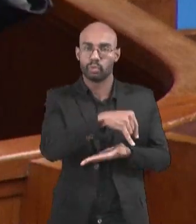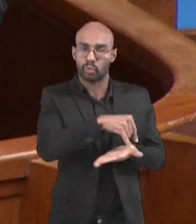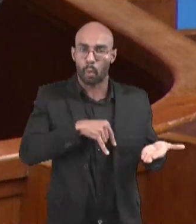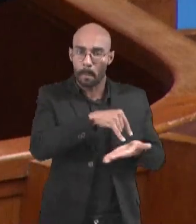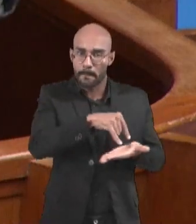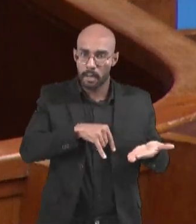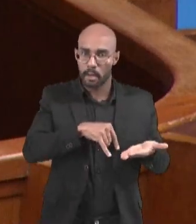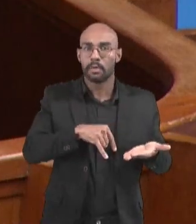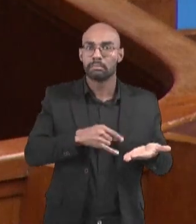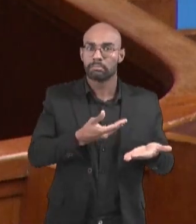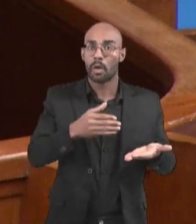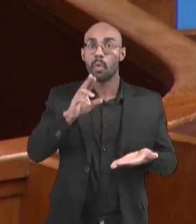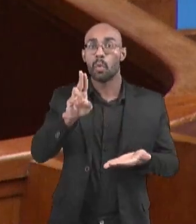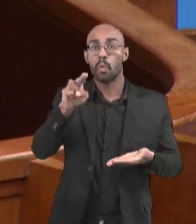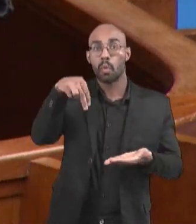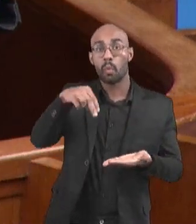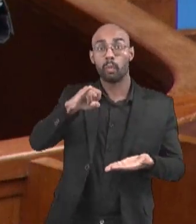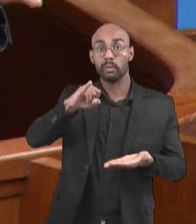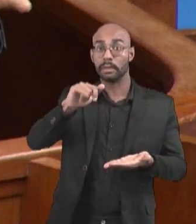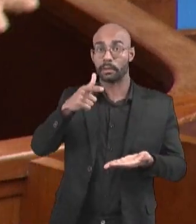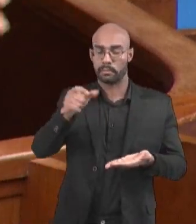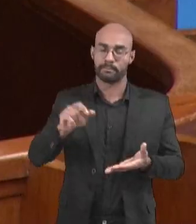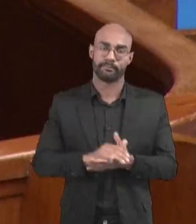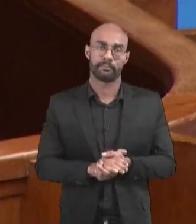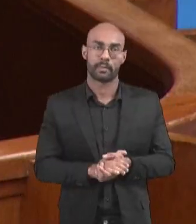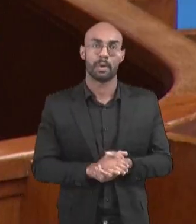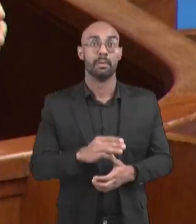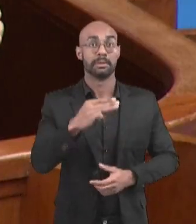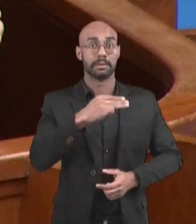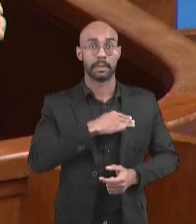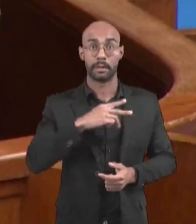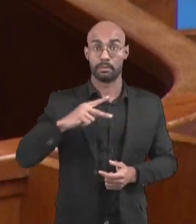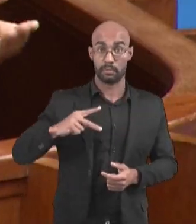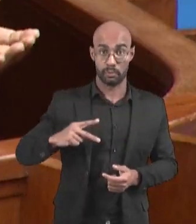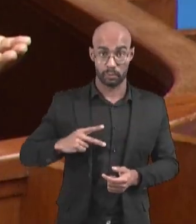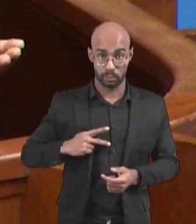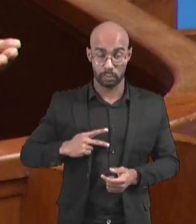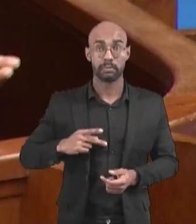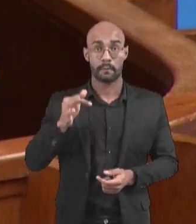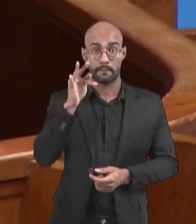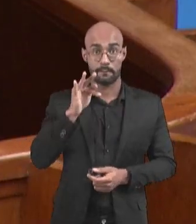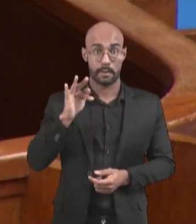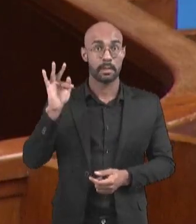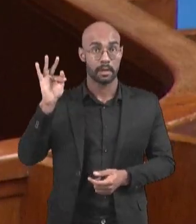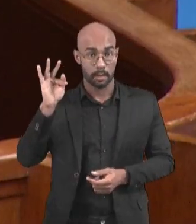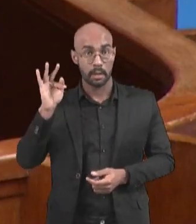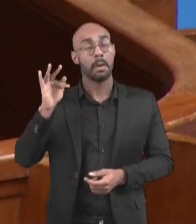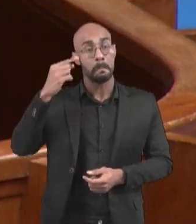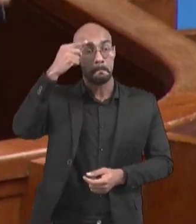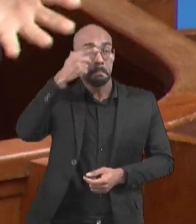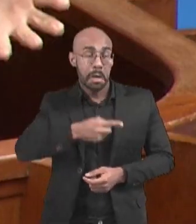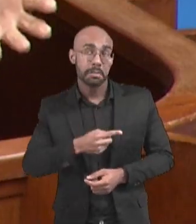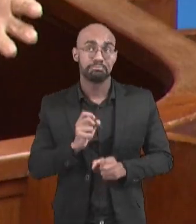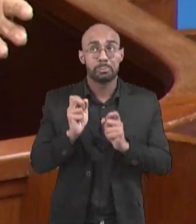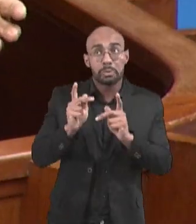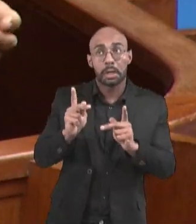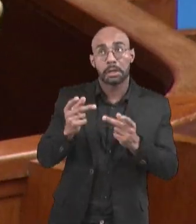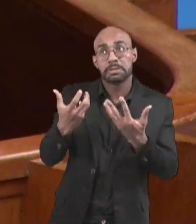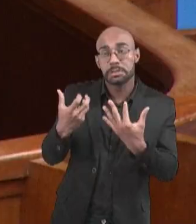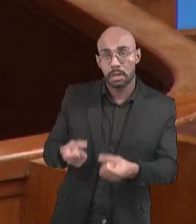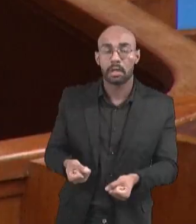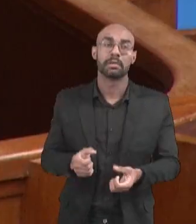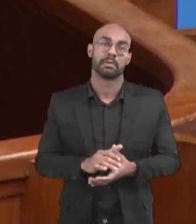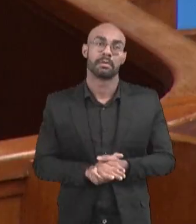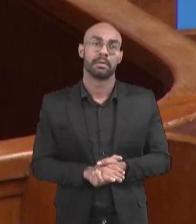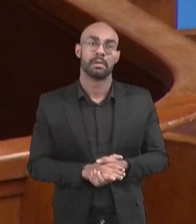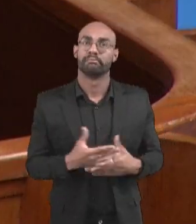obras. Antes não, mas o Ministério Público Federal manda e nós temos que obedecer, né? Temos que deixar lá fazer